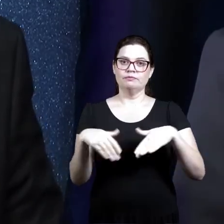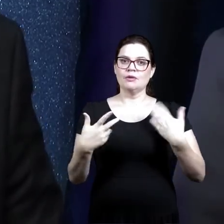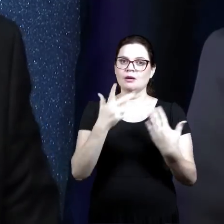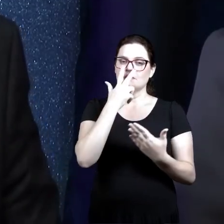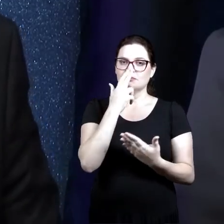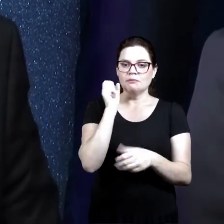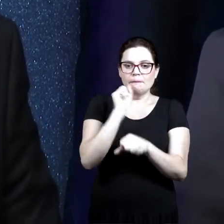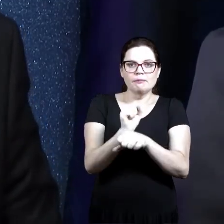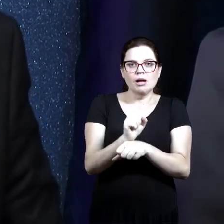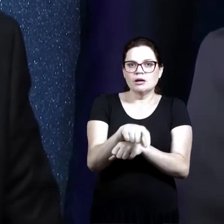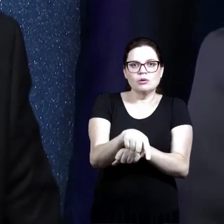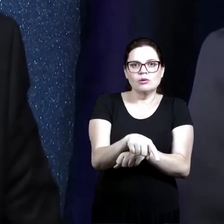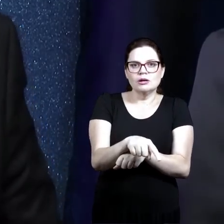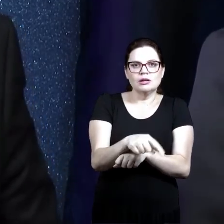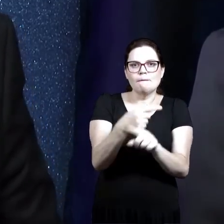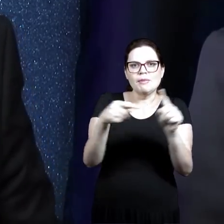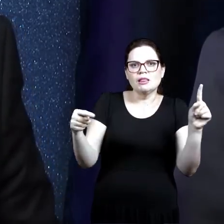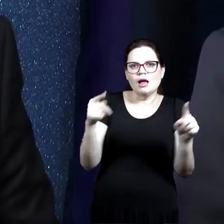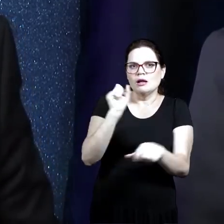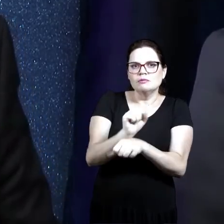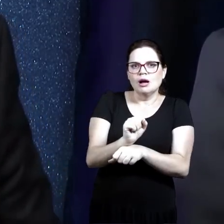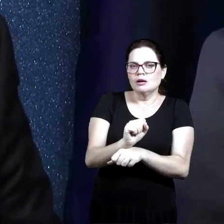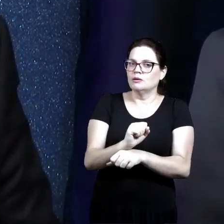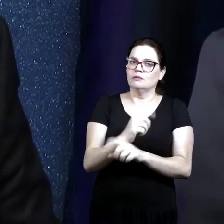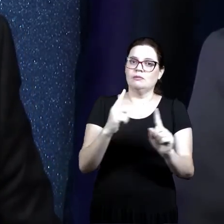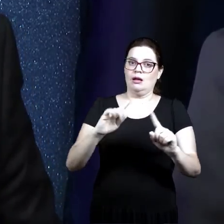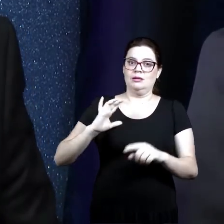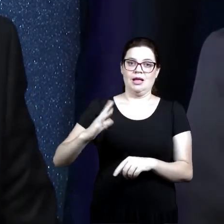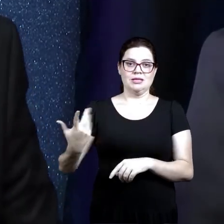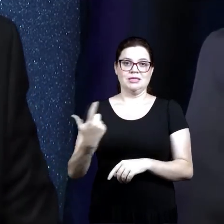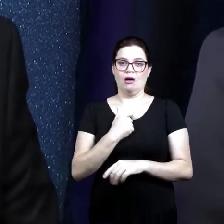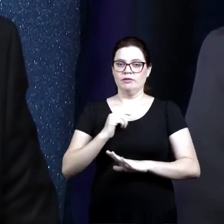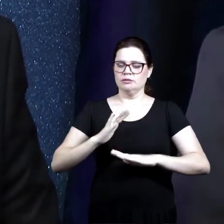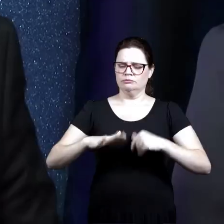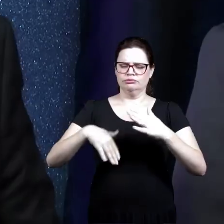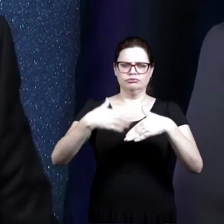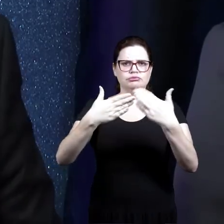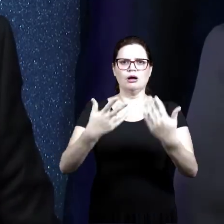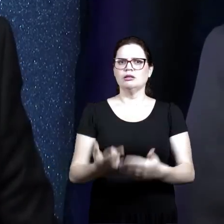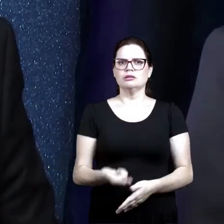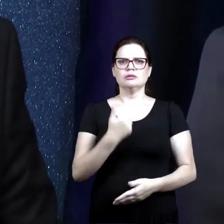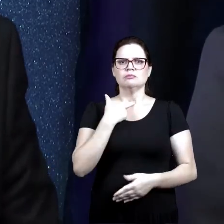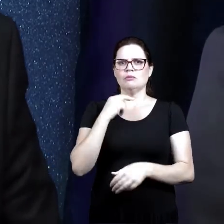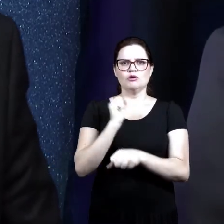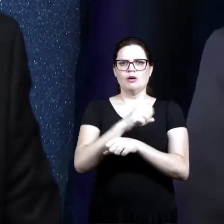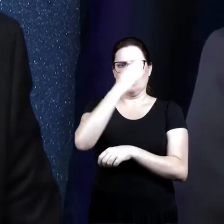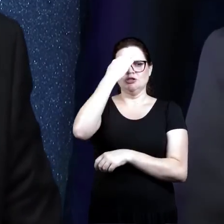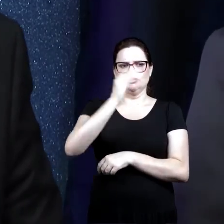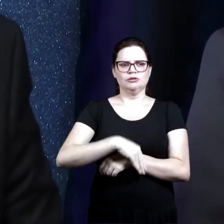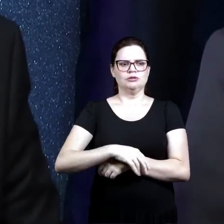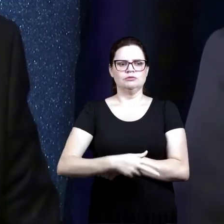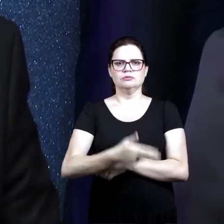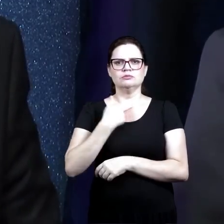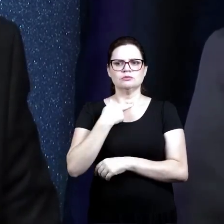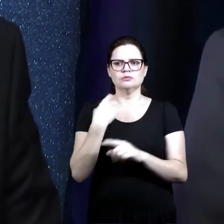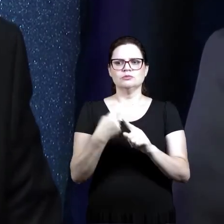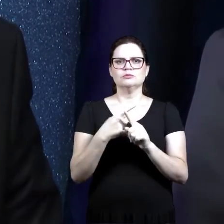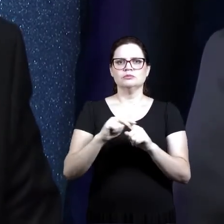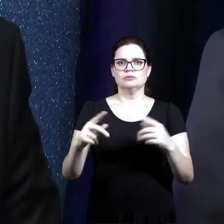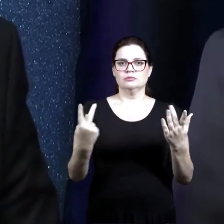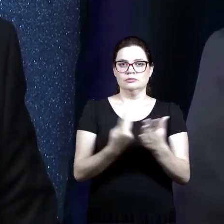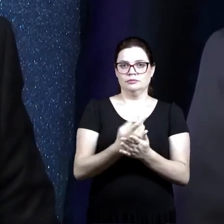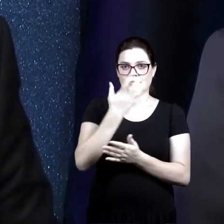ele parou no meio do caminho. A salvação, ela é dinâmica. Você A não pode parar. salvação não pode parar, né? A pessoa que